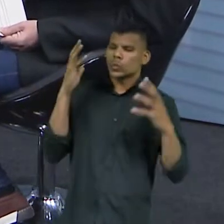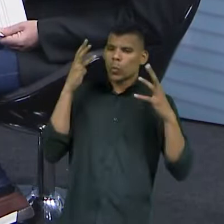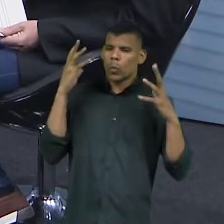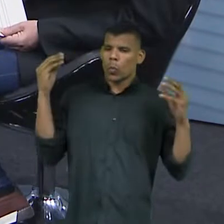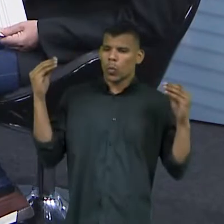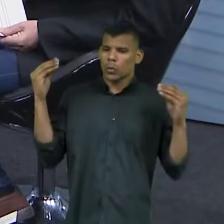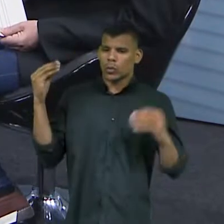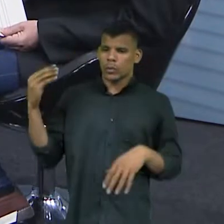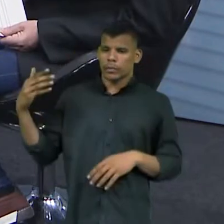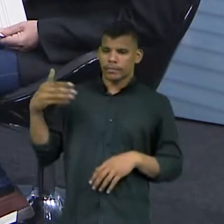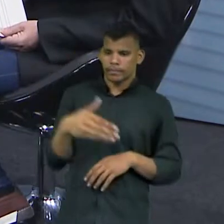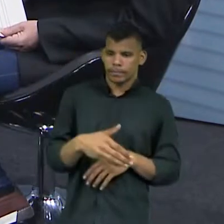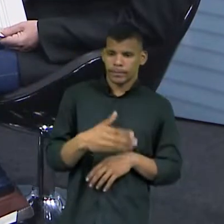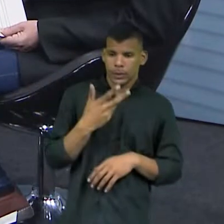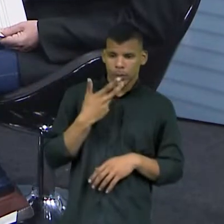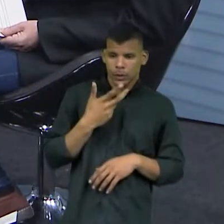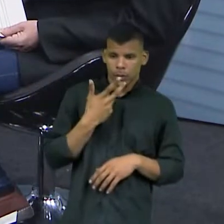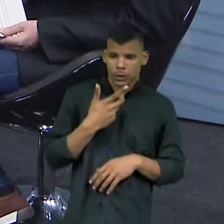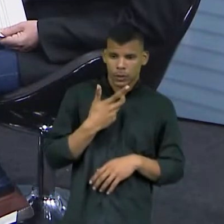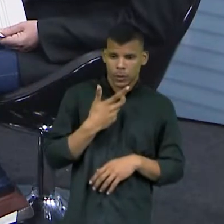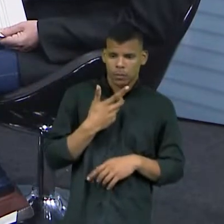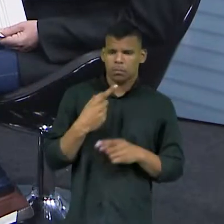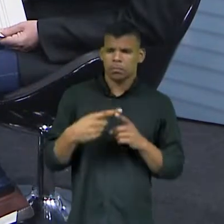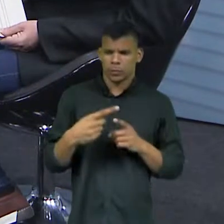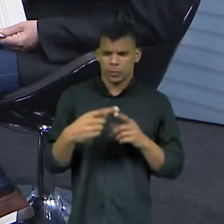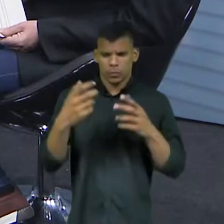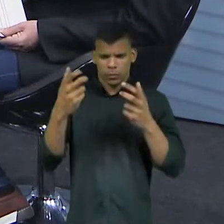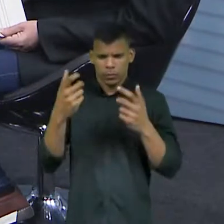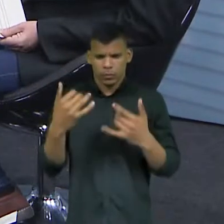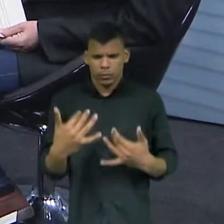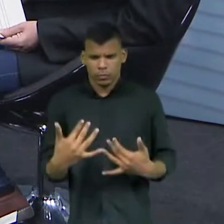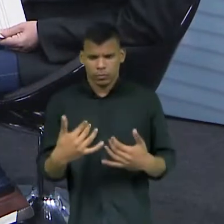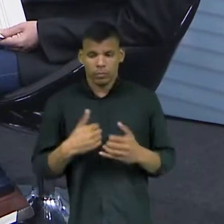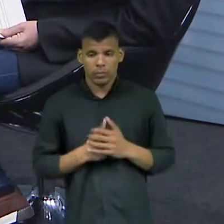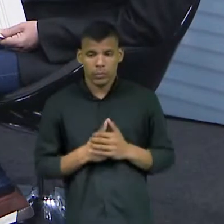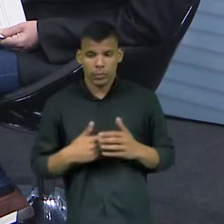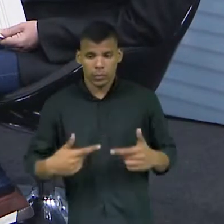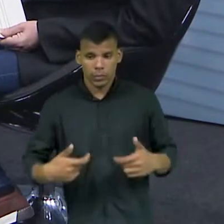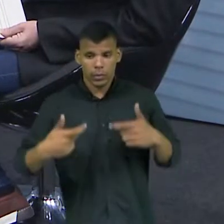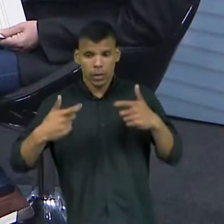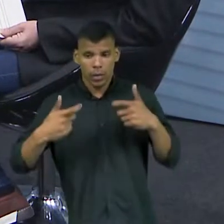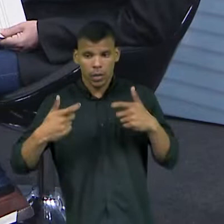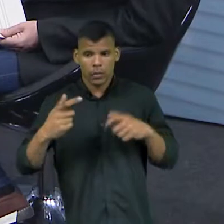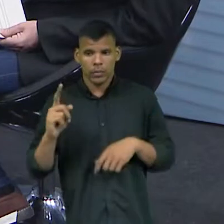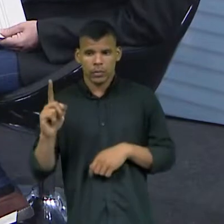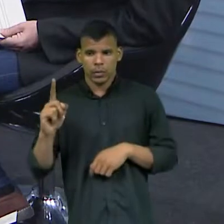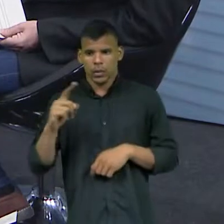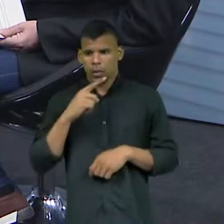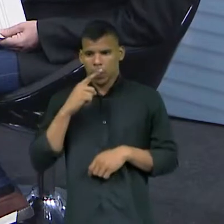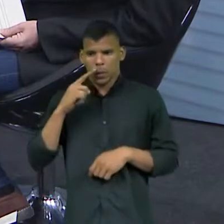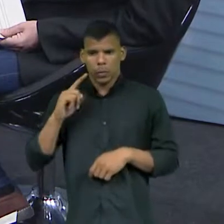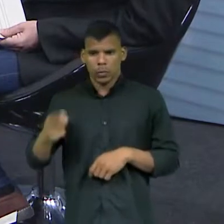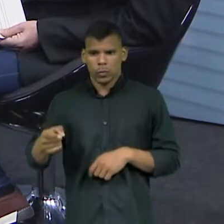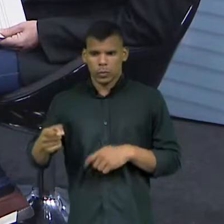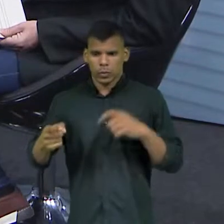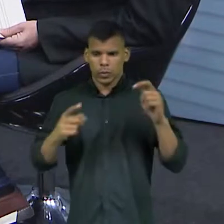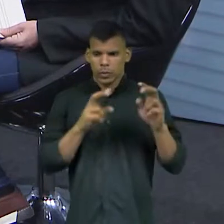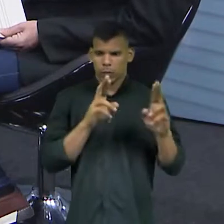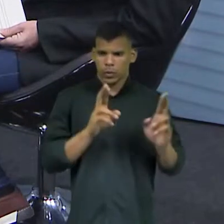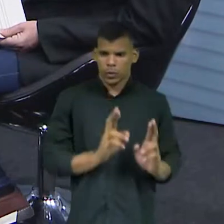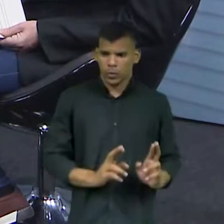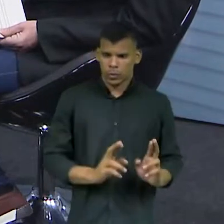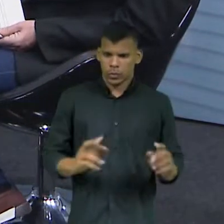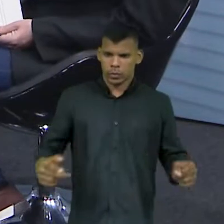lá da Ucrânia está terminando. Guerra sempre é ruim, né? Mas, por exemplo, a dependência da Europa